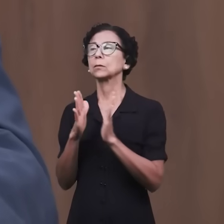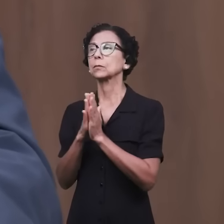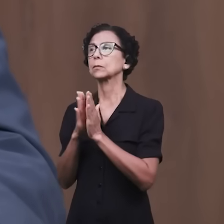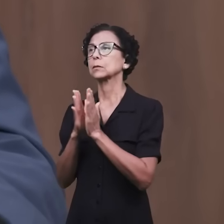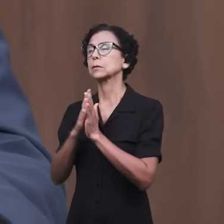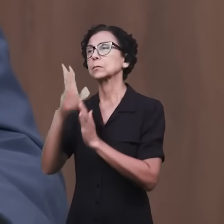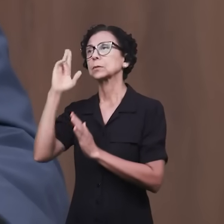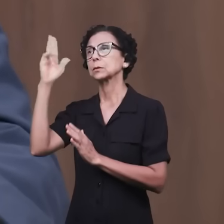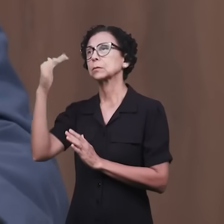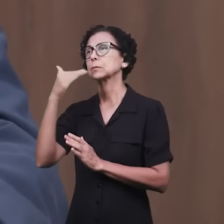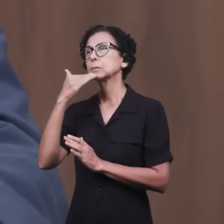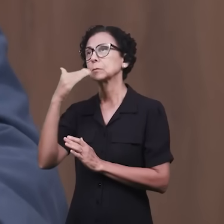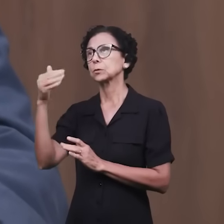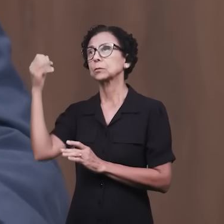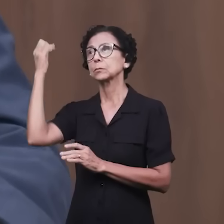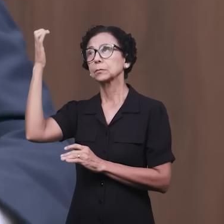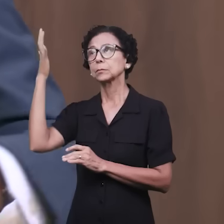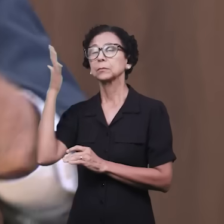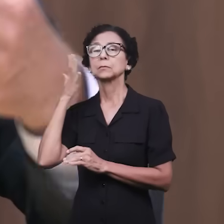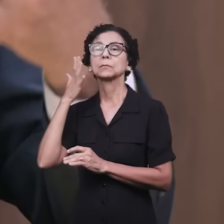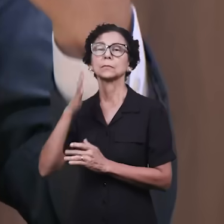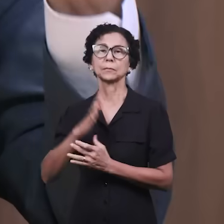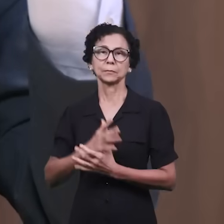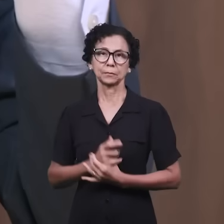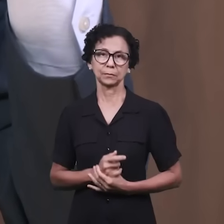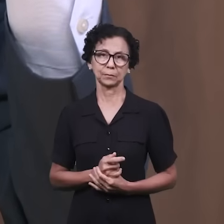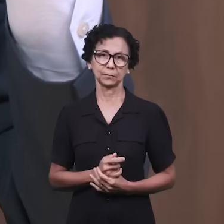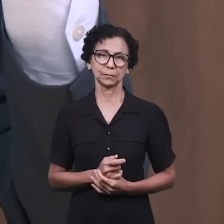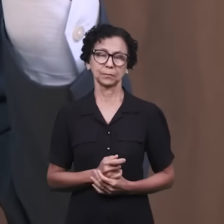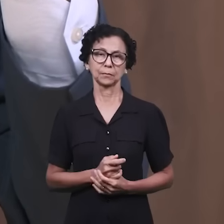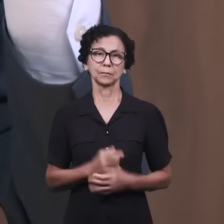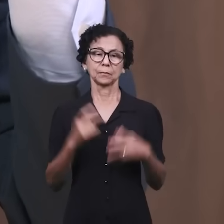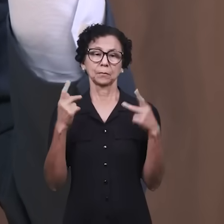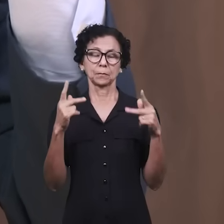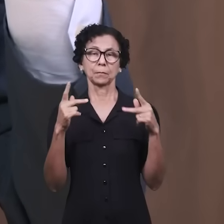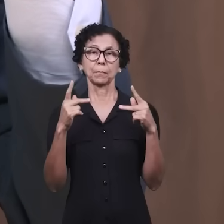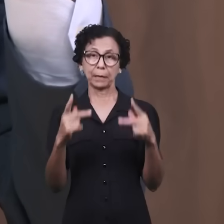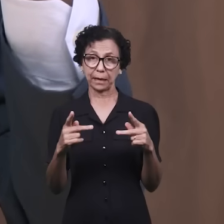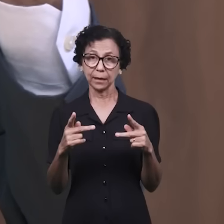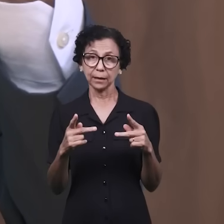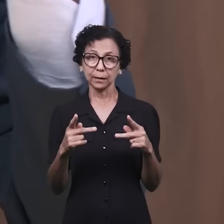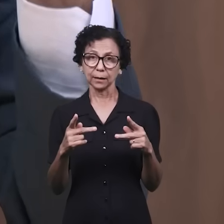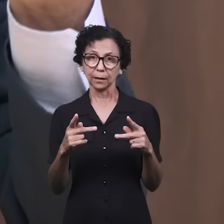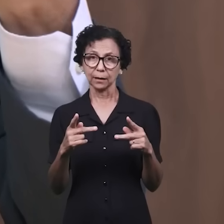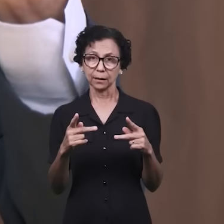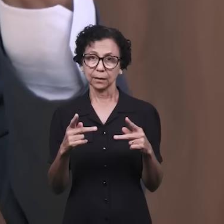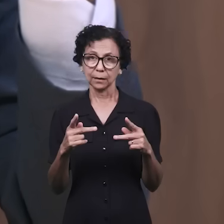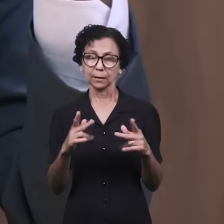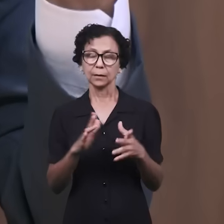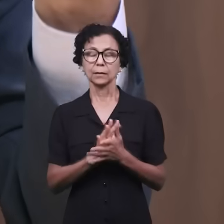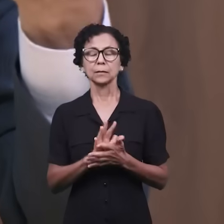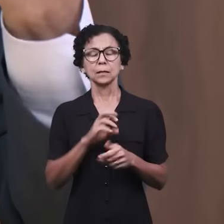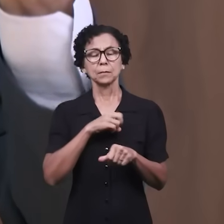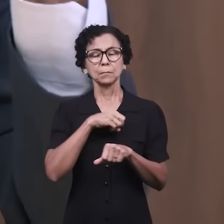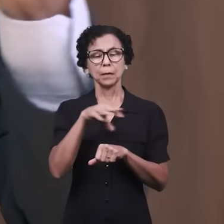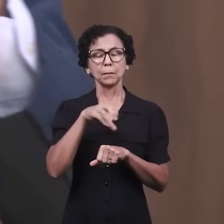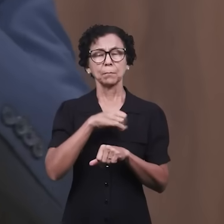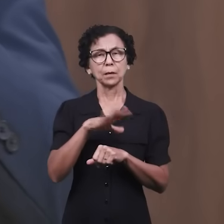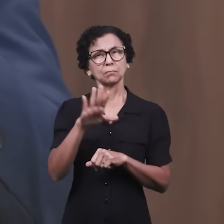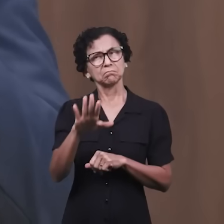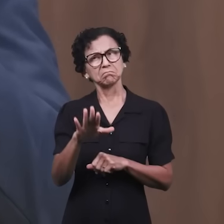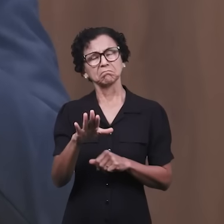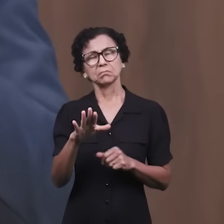direcione, quando você entrega a palavra, ela foi escrita lá atrás, há 2000 anos, né,